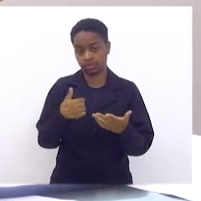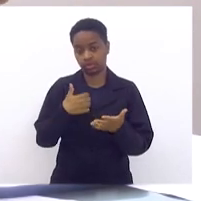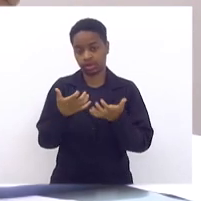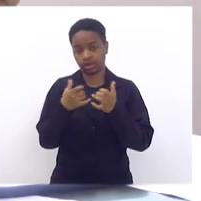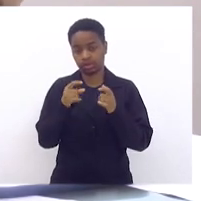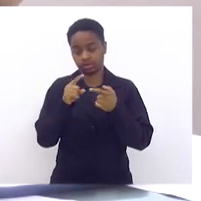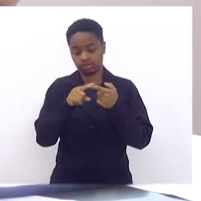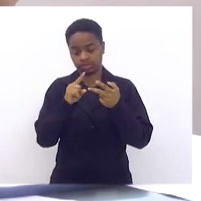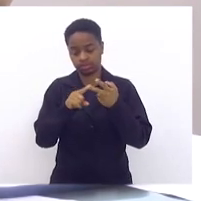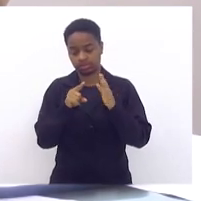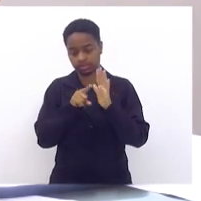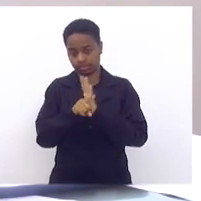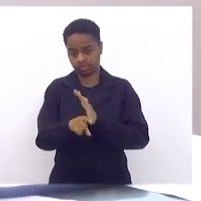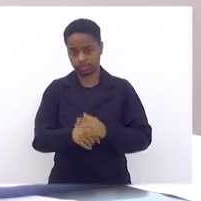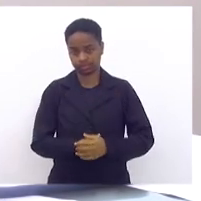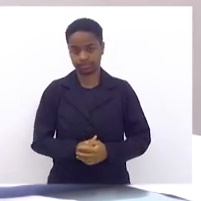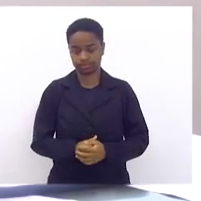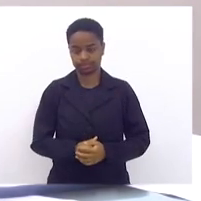para a senhora essas duas questões.